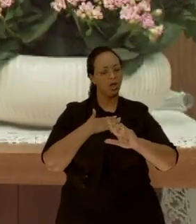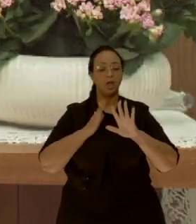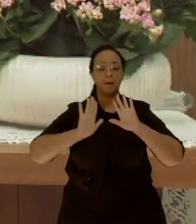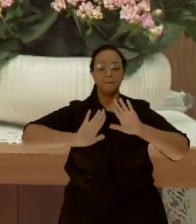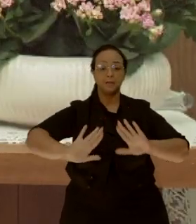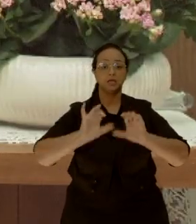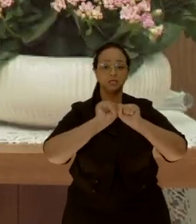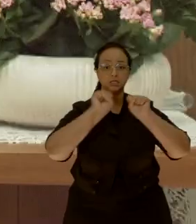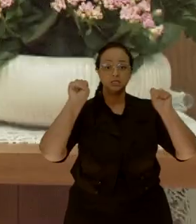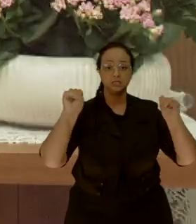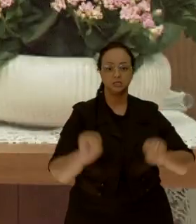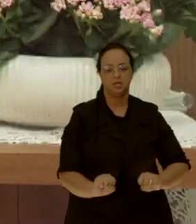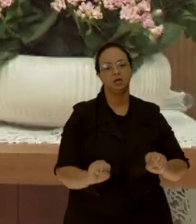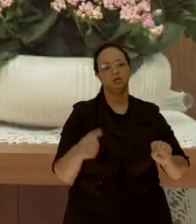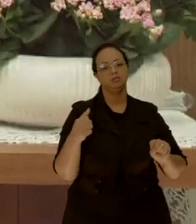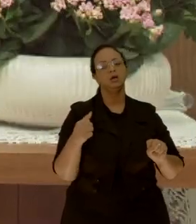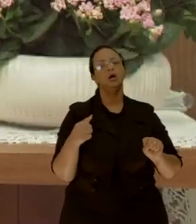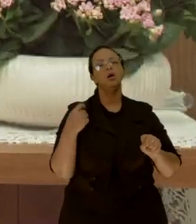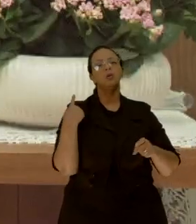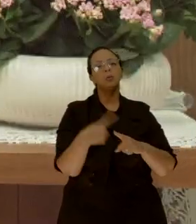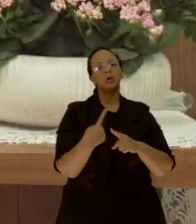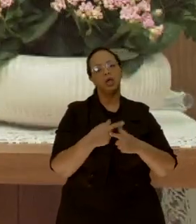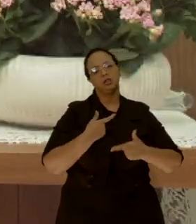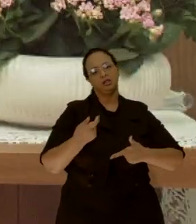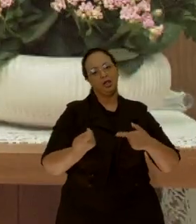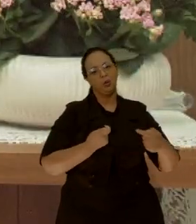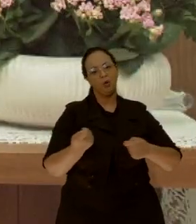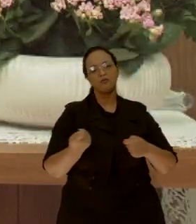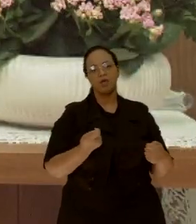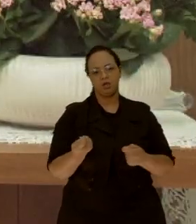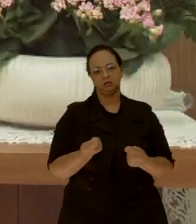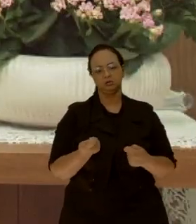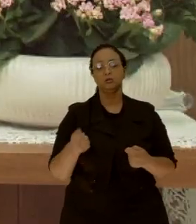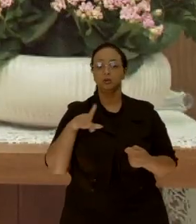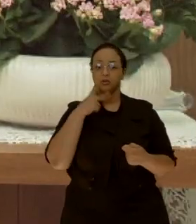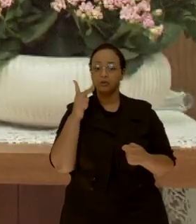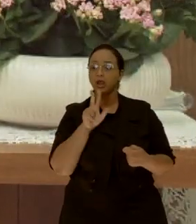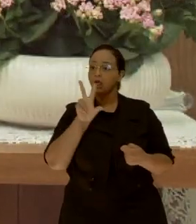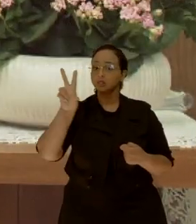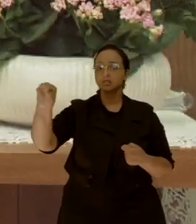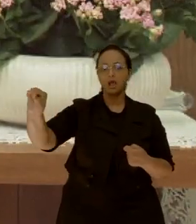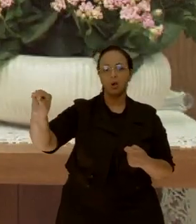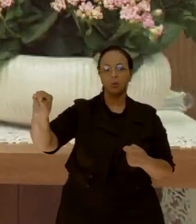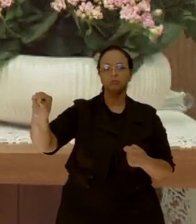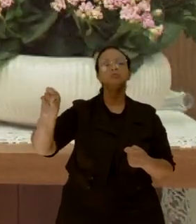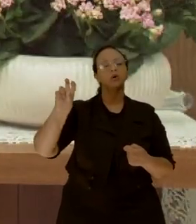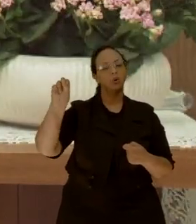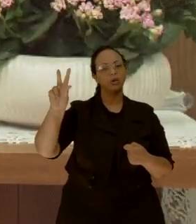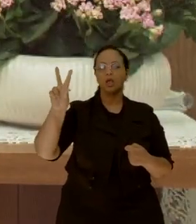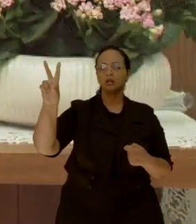sistema, o governo espiritual, nos permite dizer assim, não compre, e eles não compram.